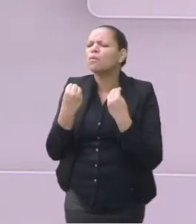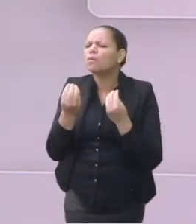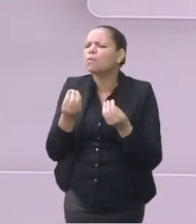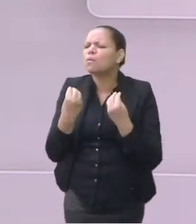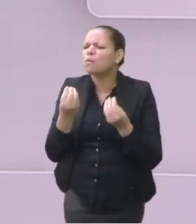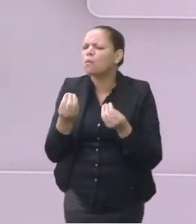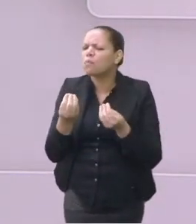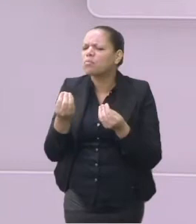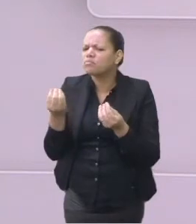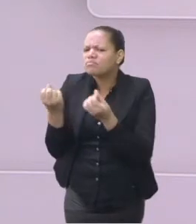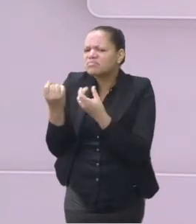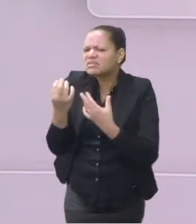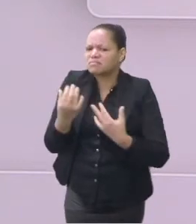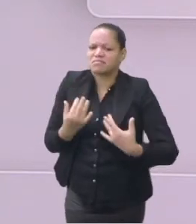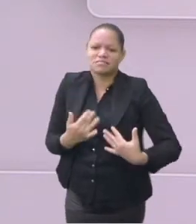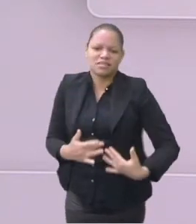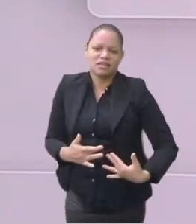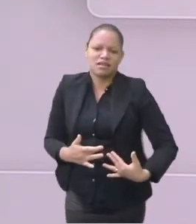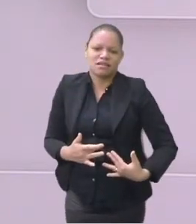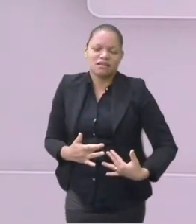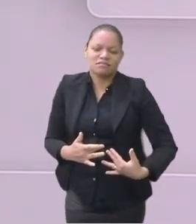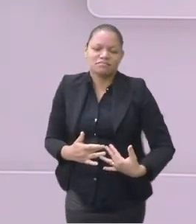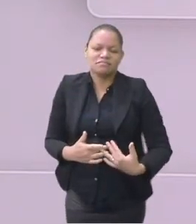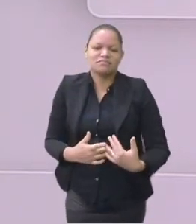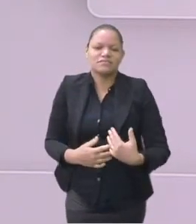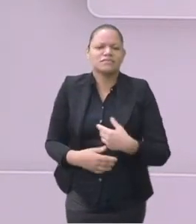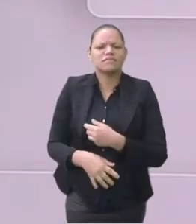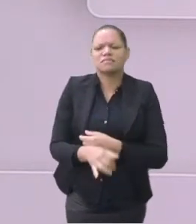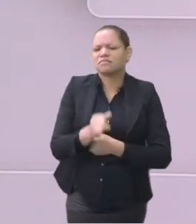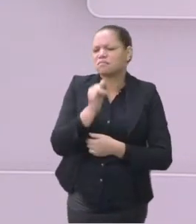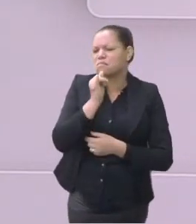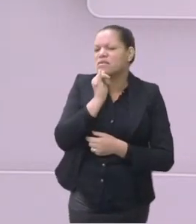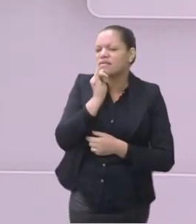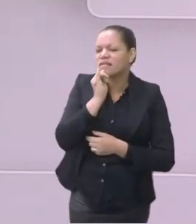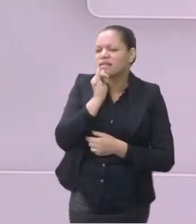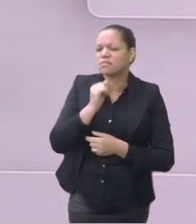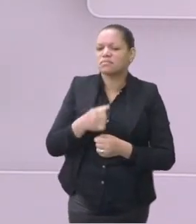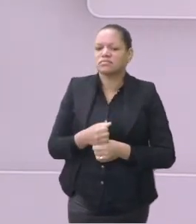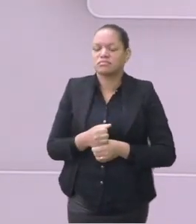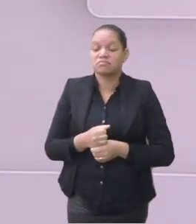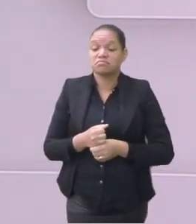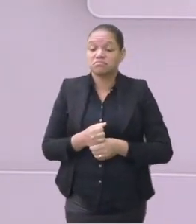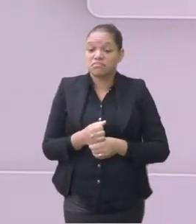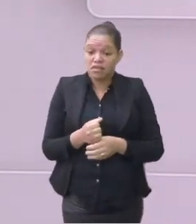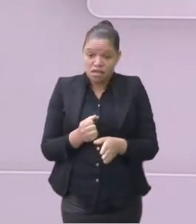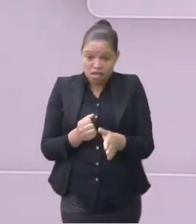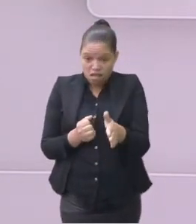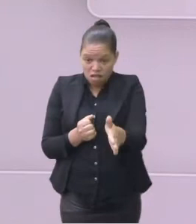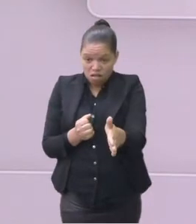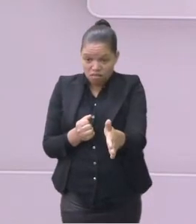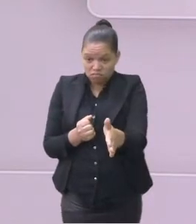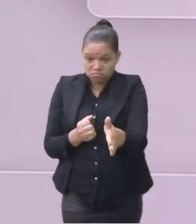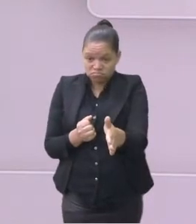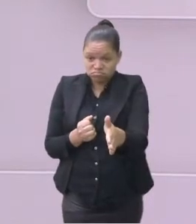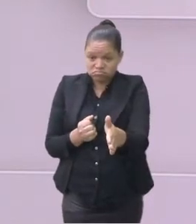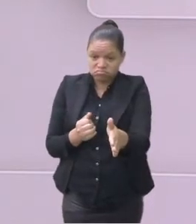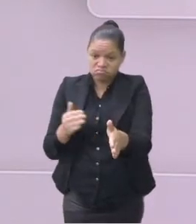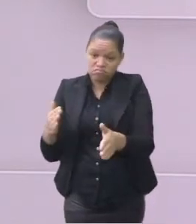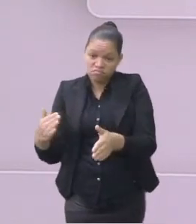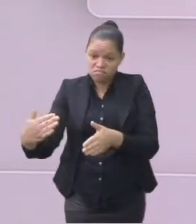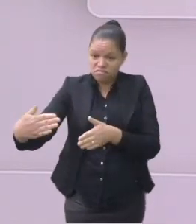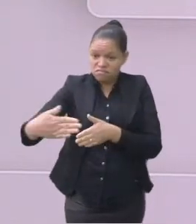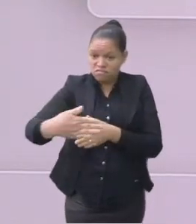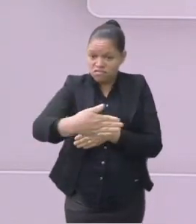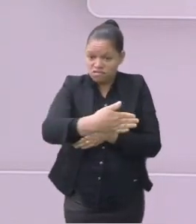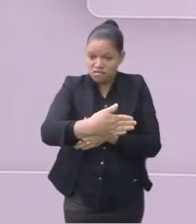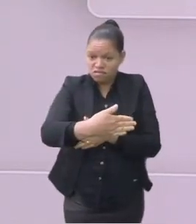eu estou, eu deveria virar à direita, seguir reto, virar à esquerda, até chegar ao meu